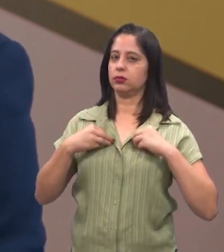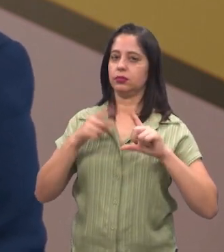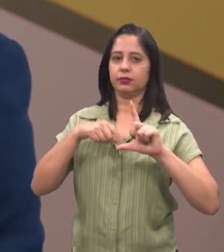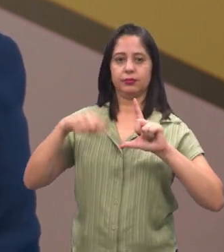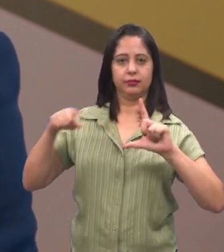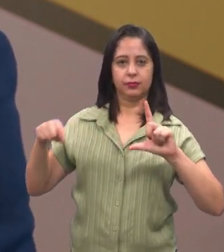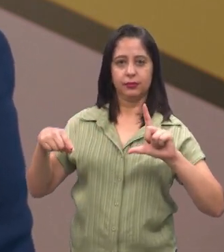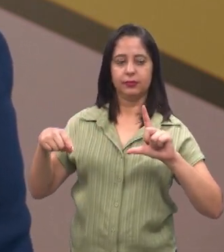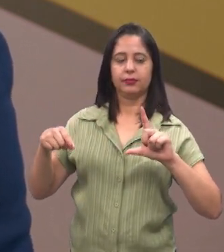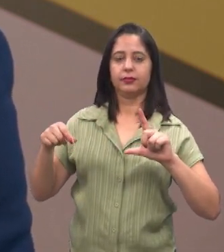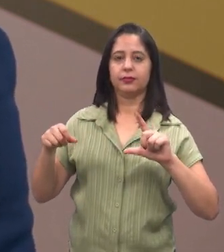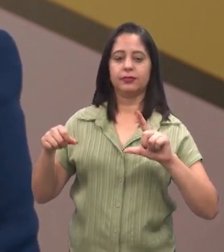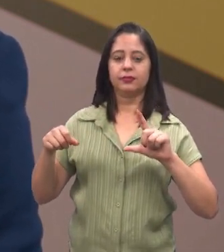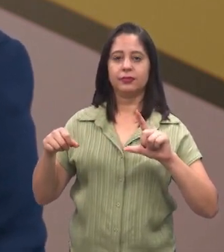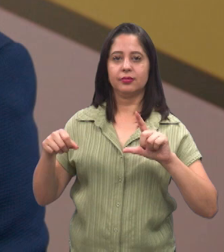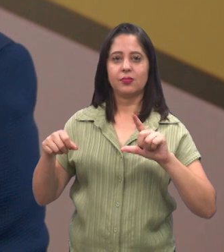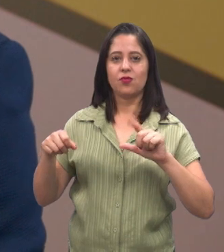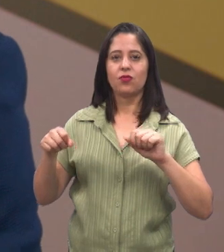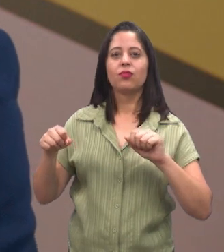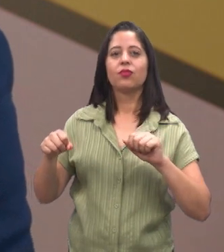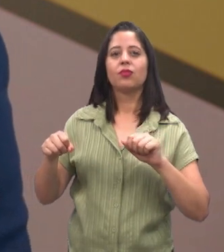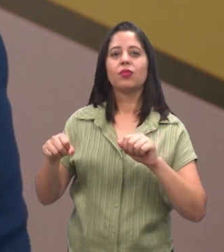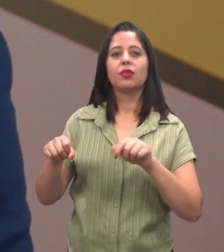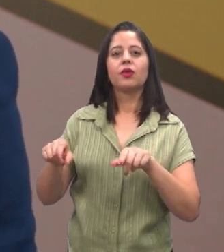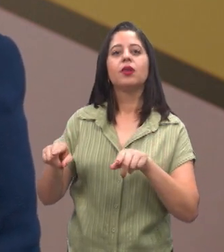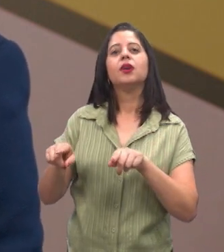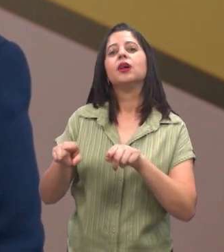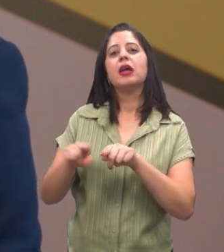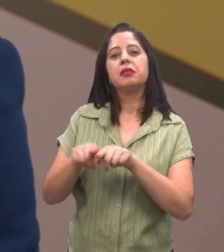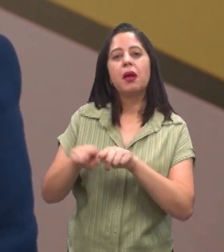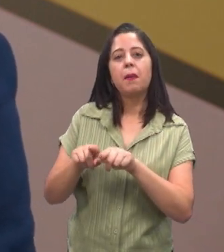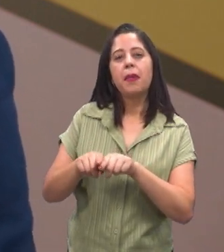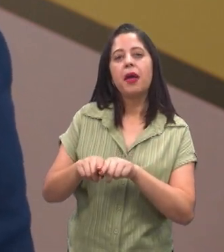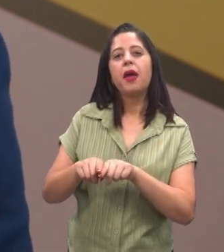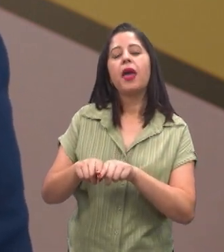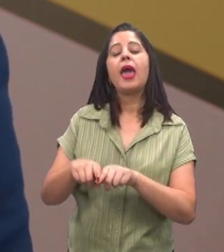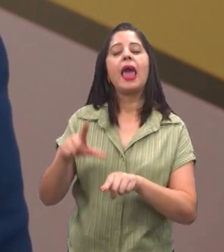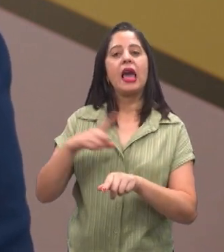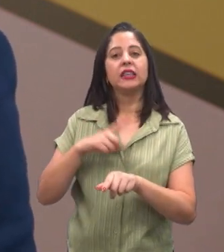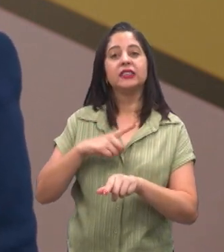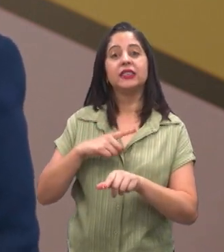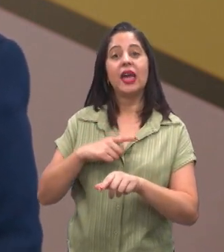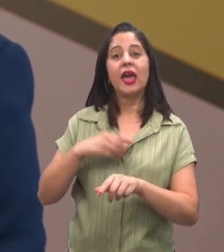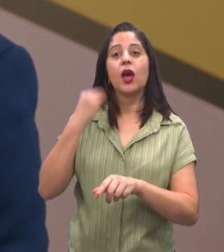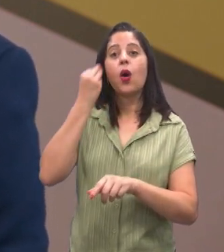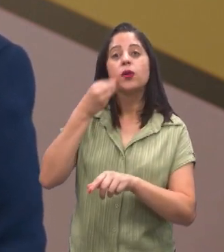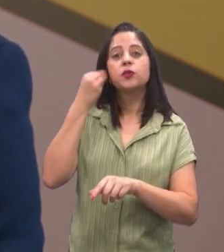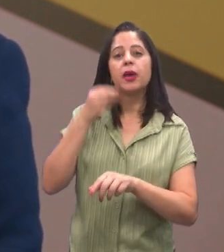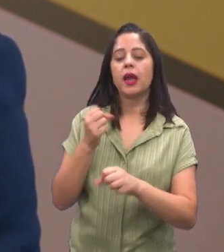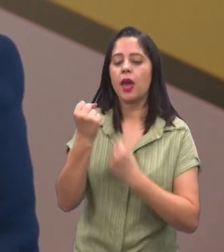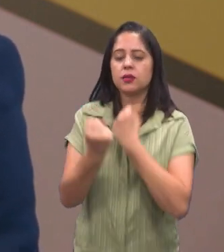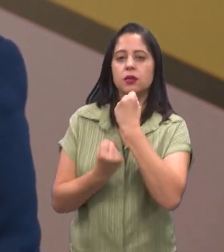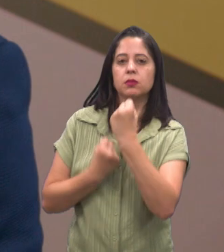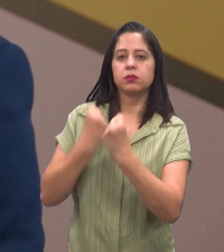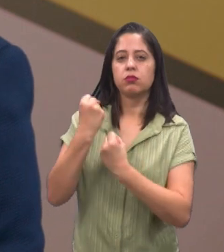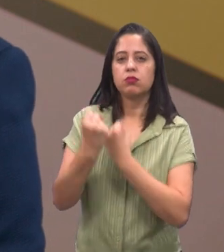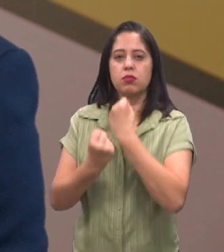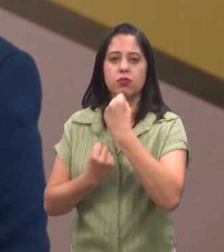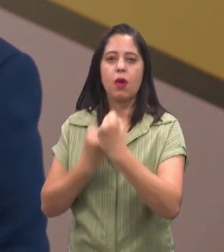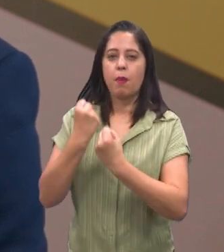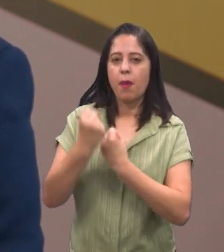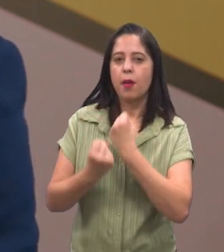e as provas isquêmicas, que elas podem ser provas isquêmicas como o teste ergométrico, a cintilografia com teste